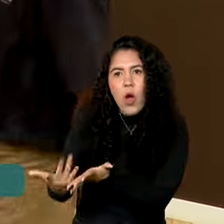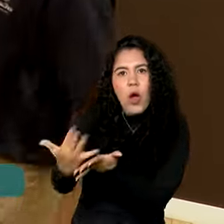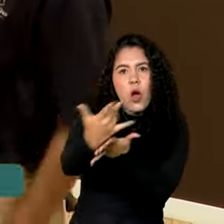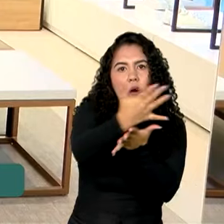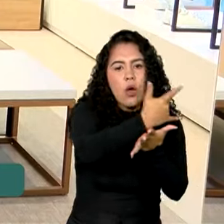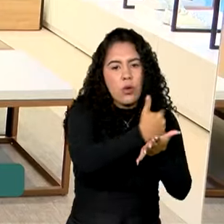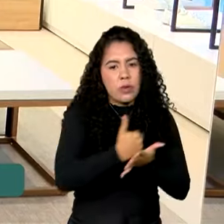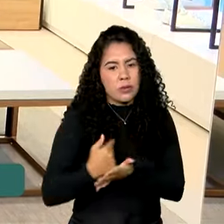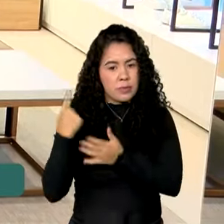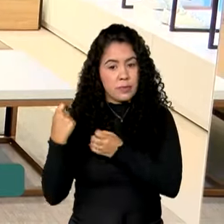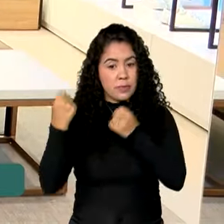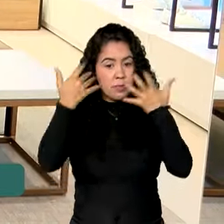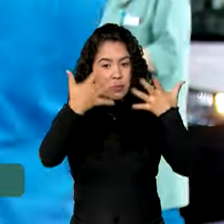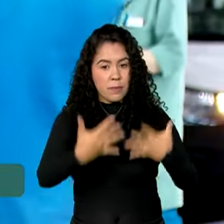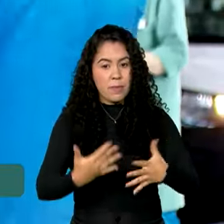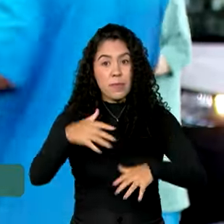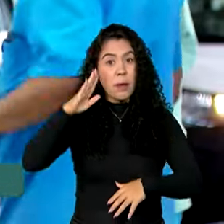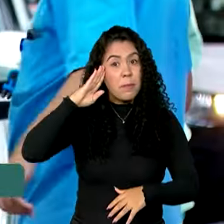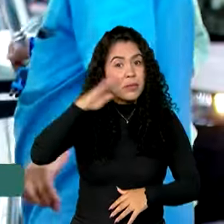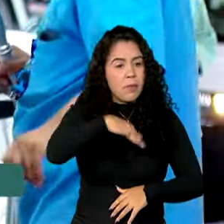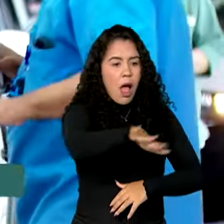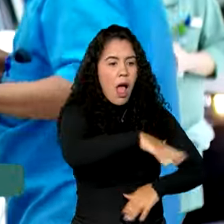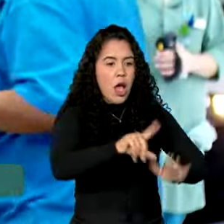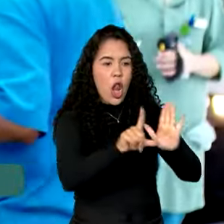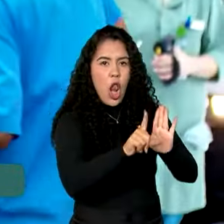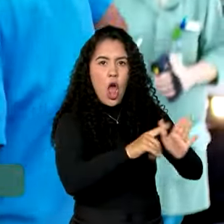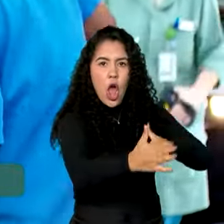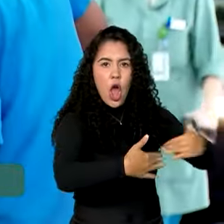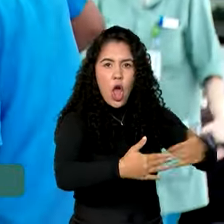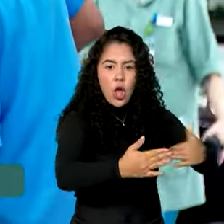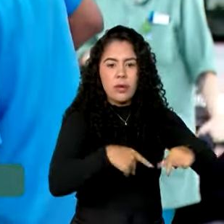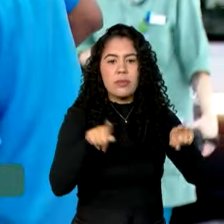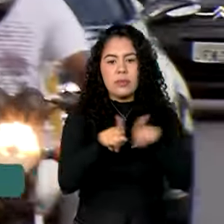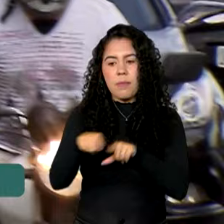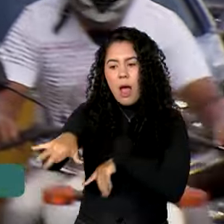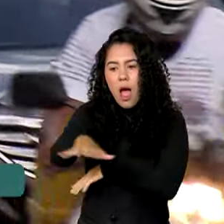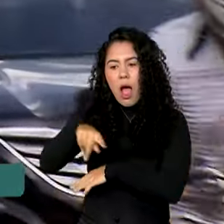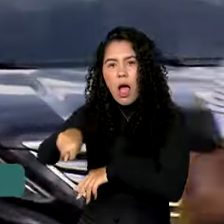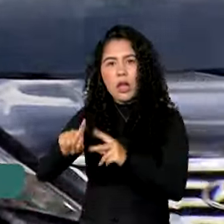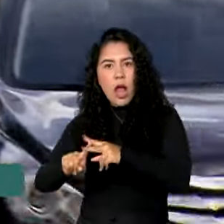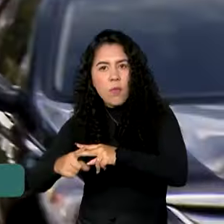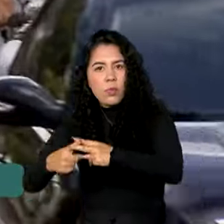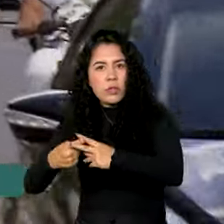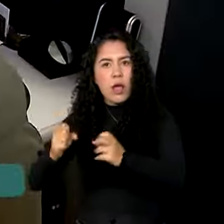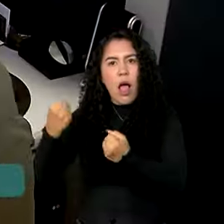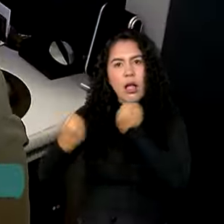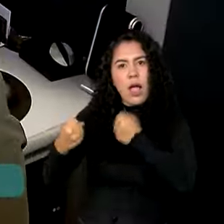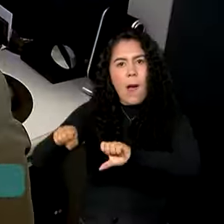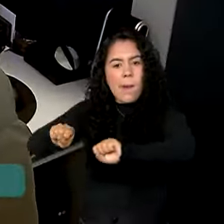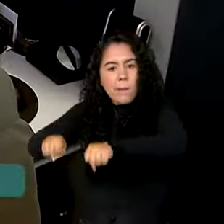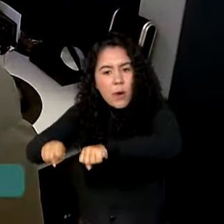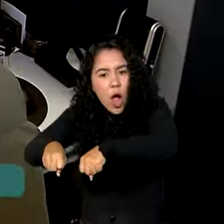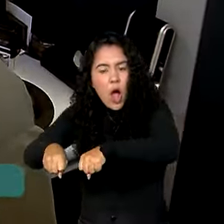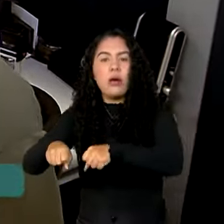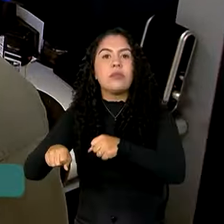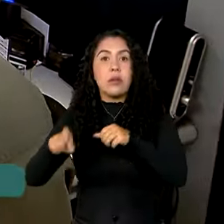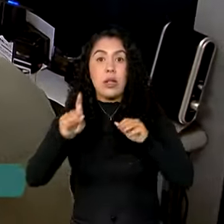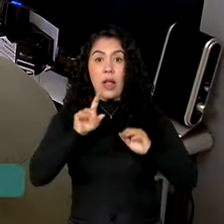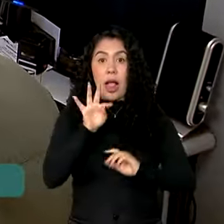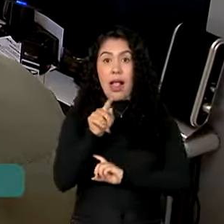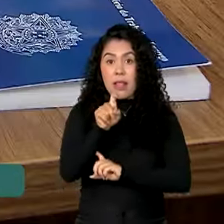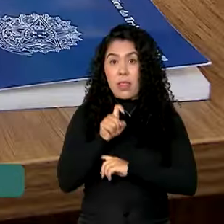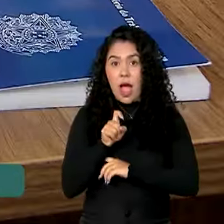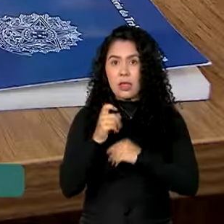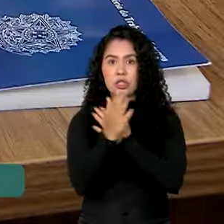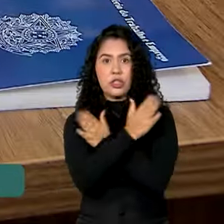Impulsionada principalmente pelo comércio e pelo setor de conserto e manutenção de carros e motos, a taxa de desemprego no